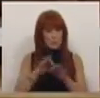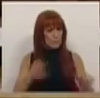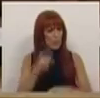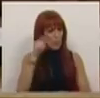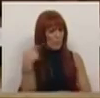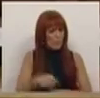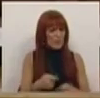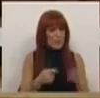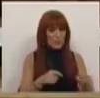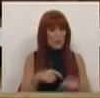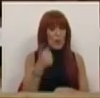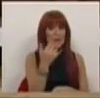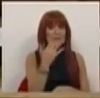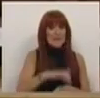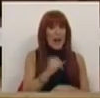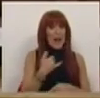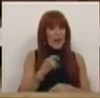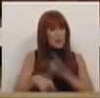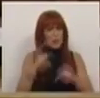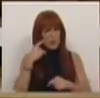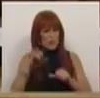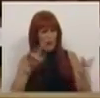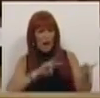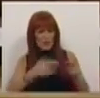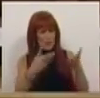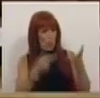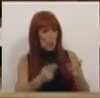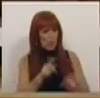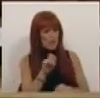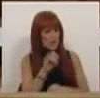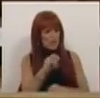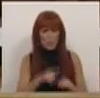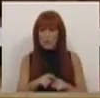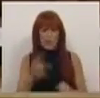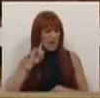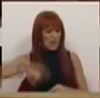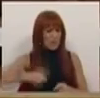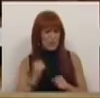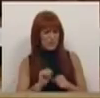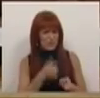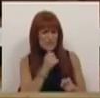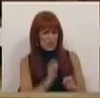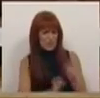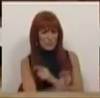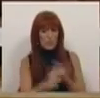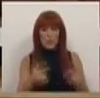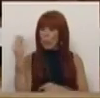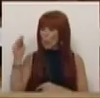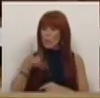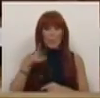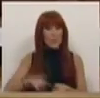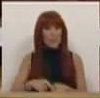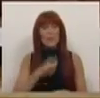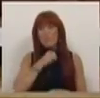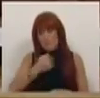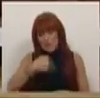ao banqueiro Ricardo Salgado, mesmo depois de conhecer uma alteração às contas da ESI e a violação das suas determinações. O Banco de